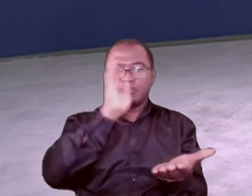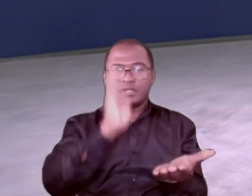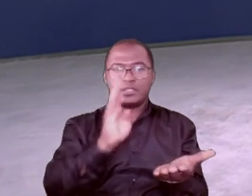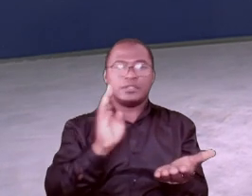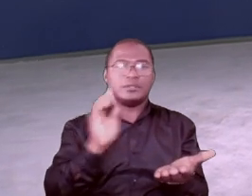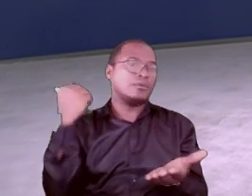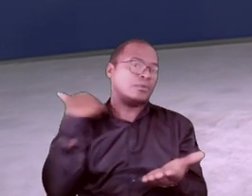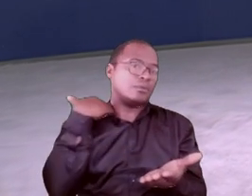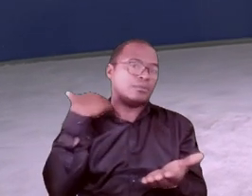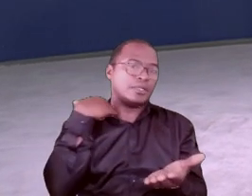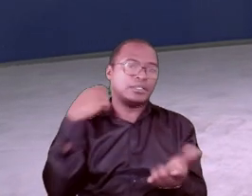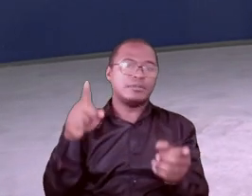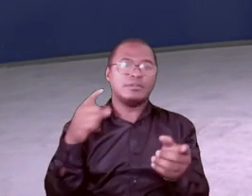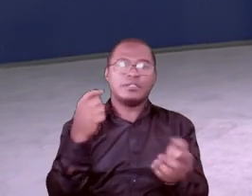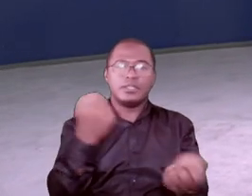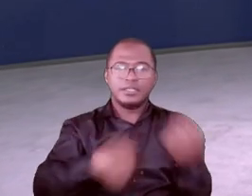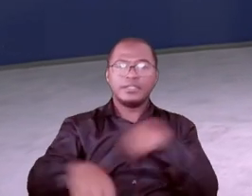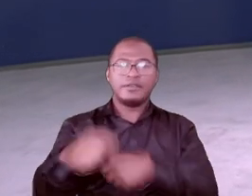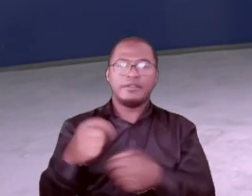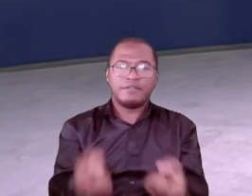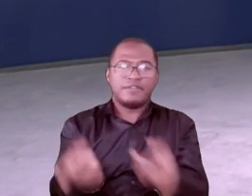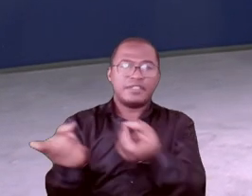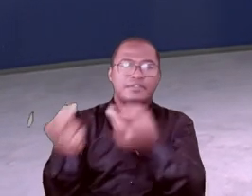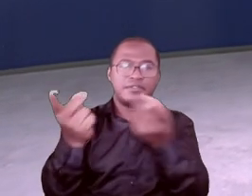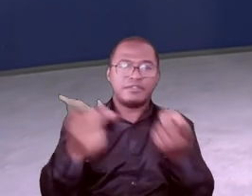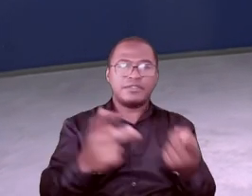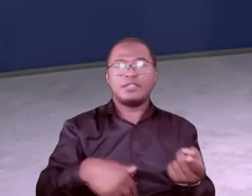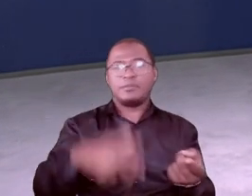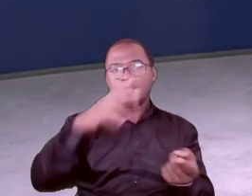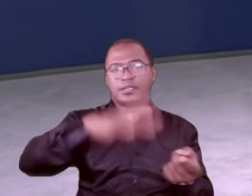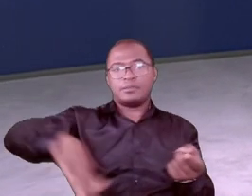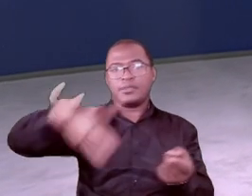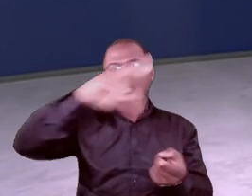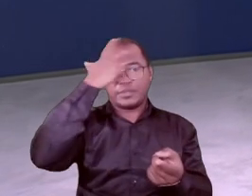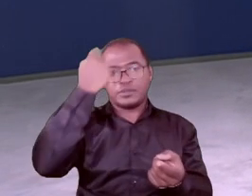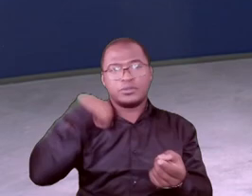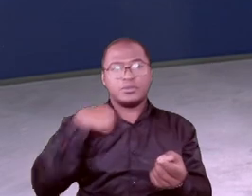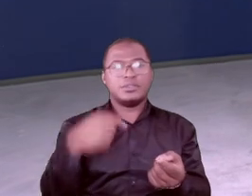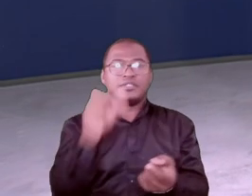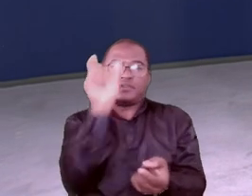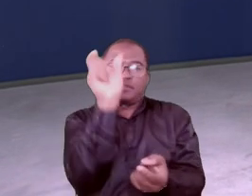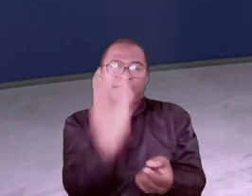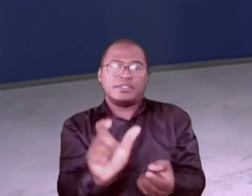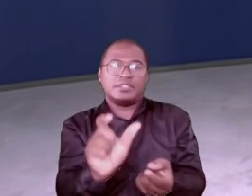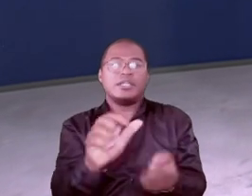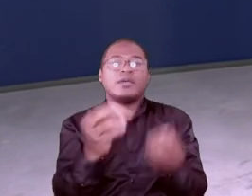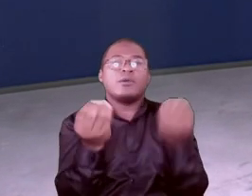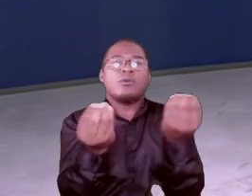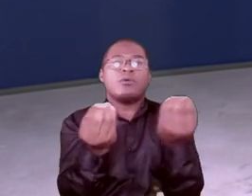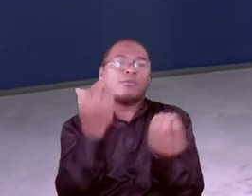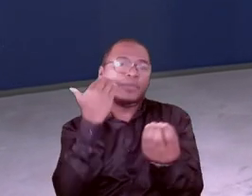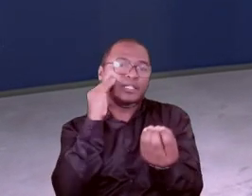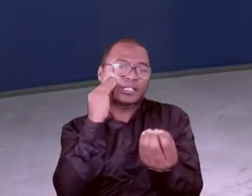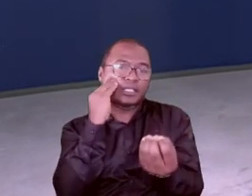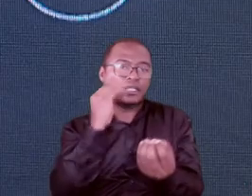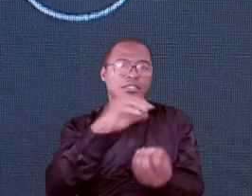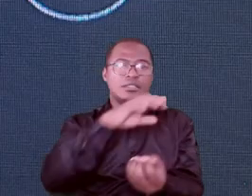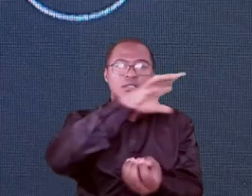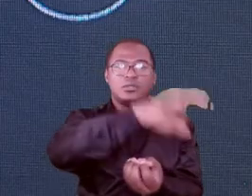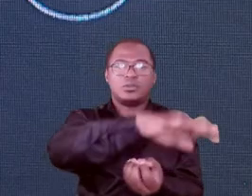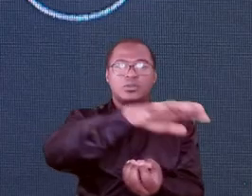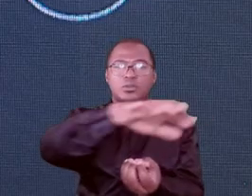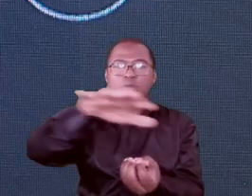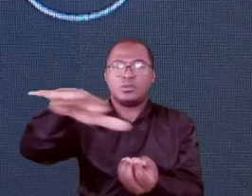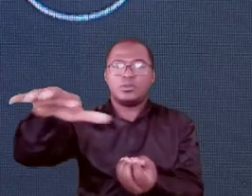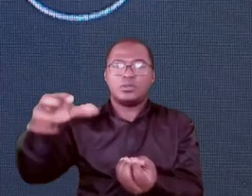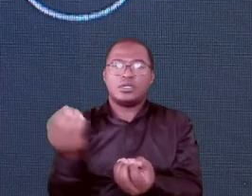Às vezes tem que ter muito essa questão local mesmo para você conseguir entender as particularidades de cada região né Total